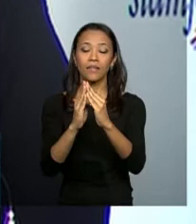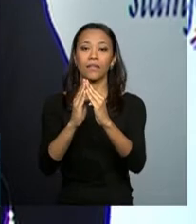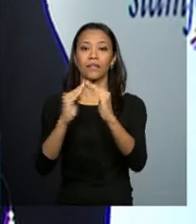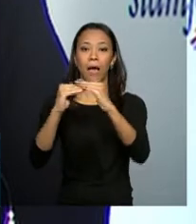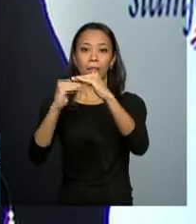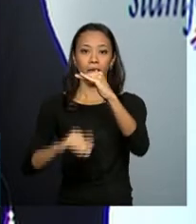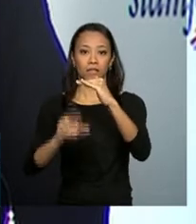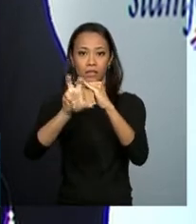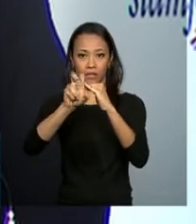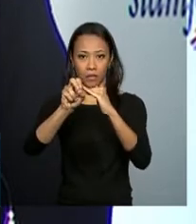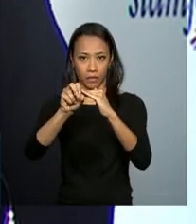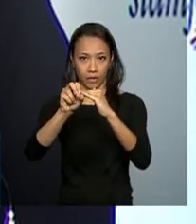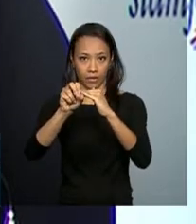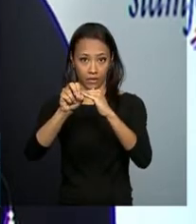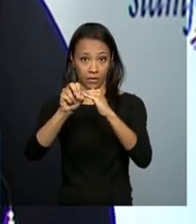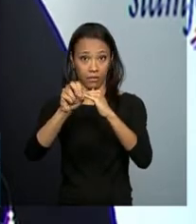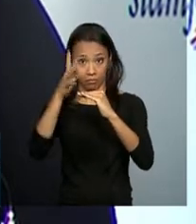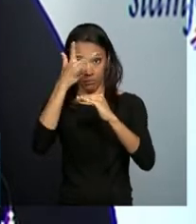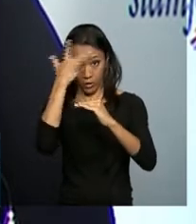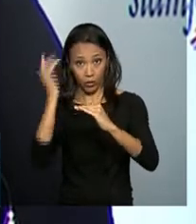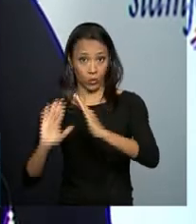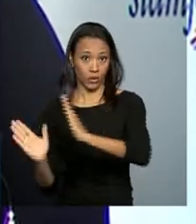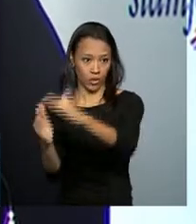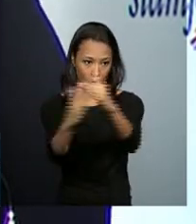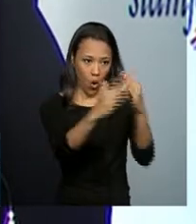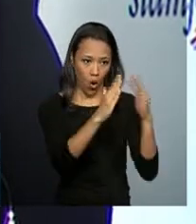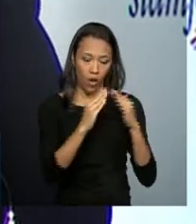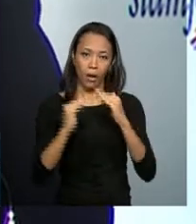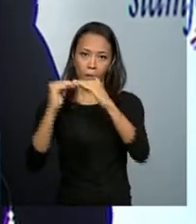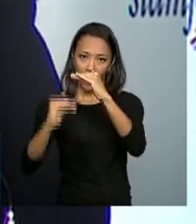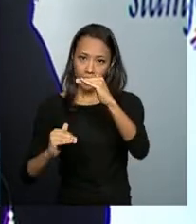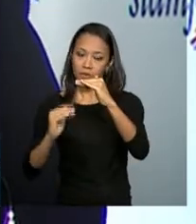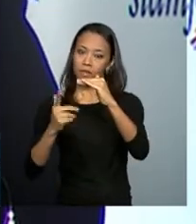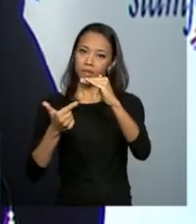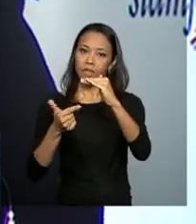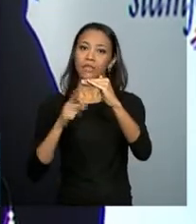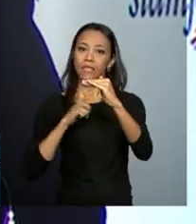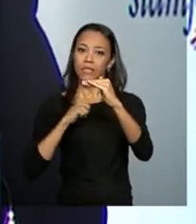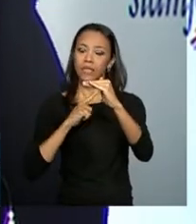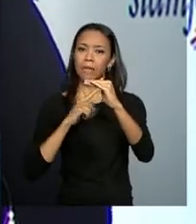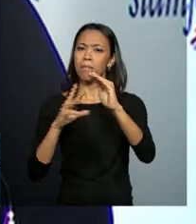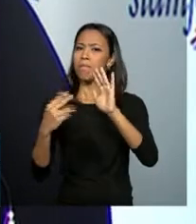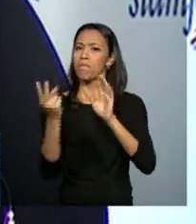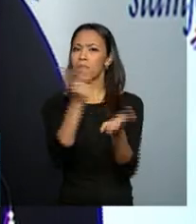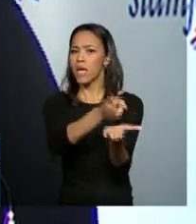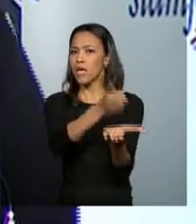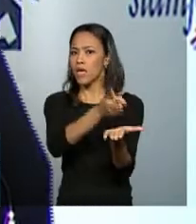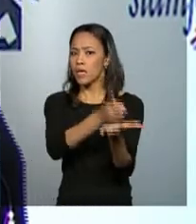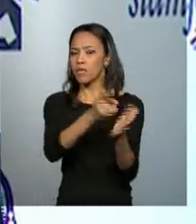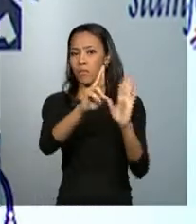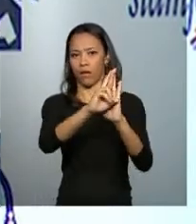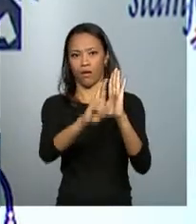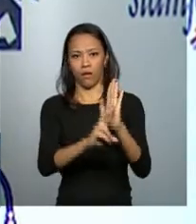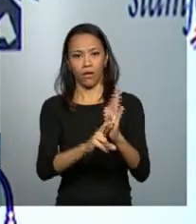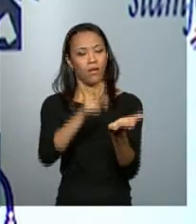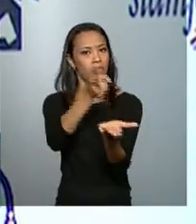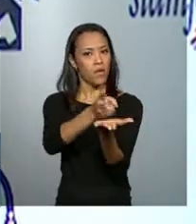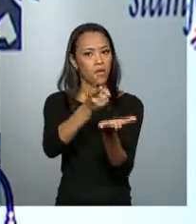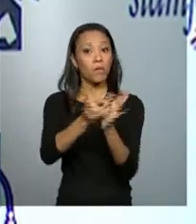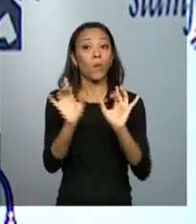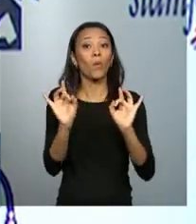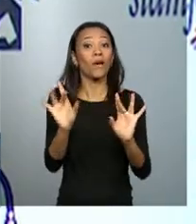municípios abaixo de 50 mil habitantes, elas têm de ter o mesmo padrão, a mesma qualidade que